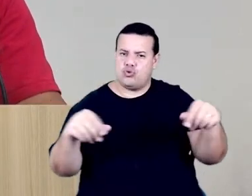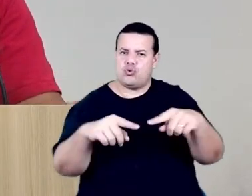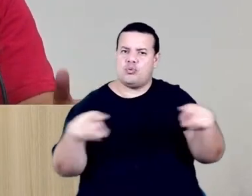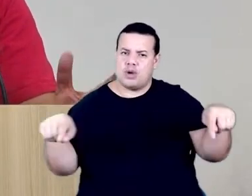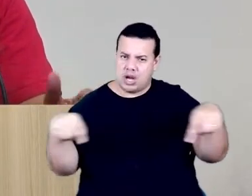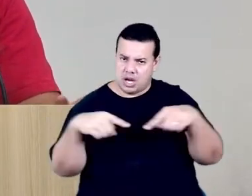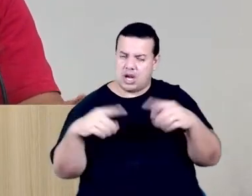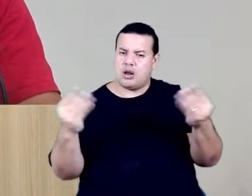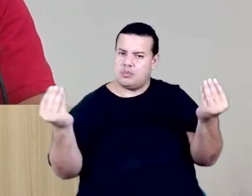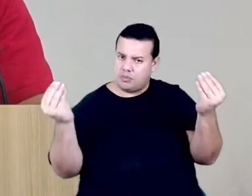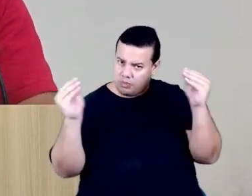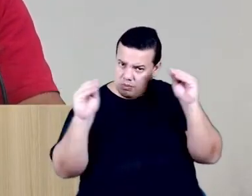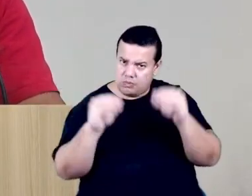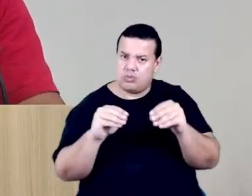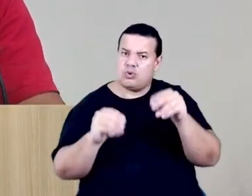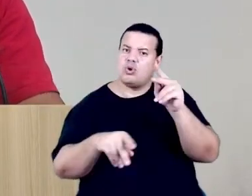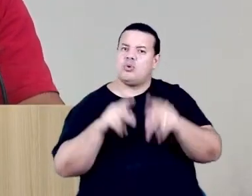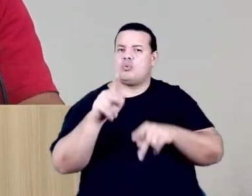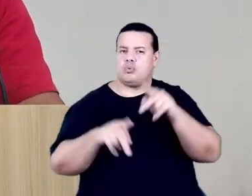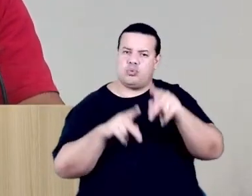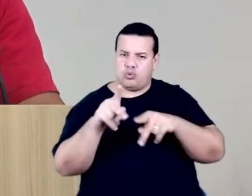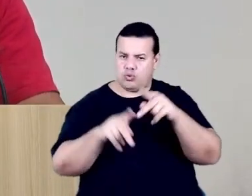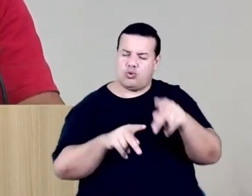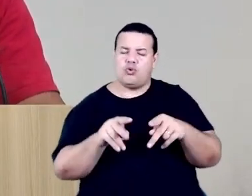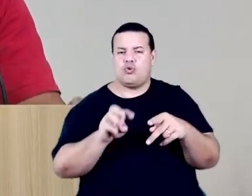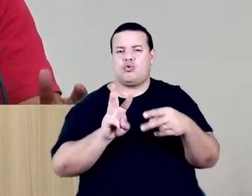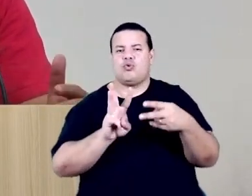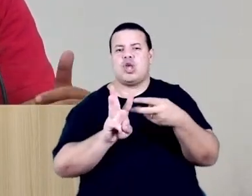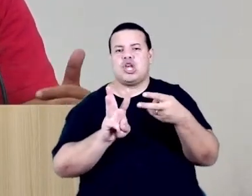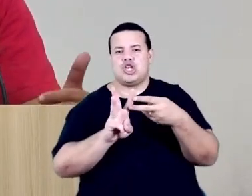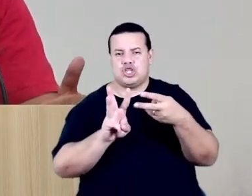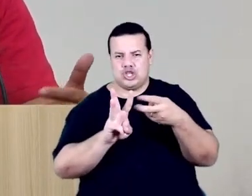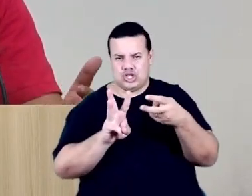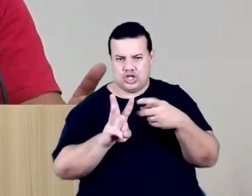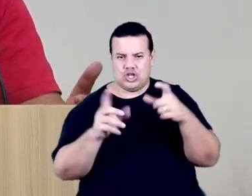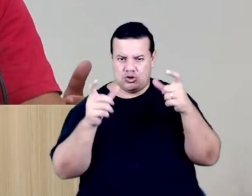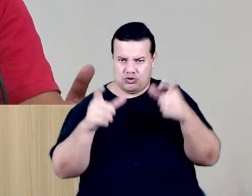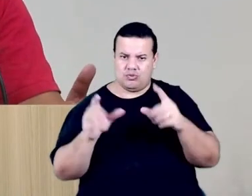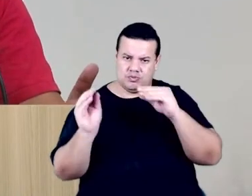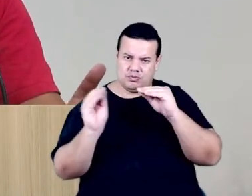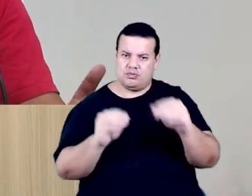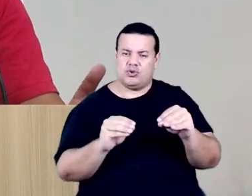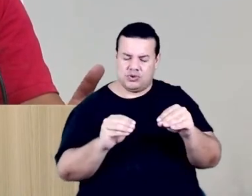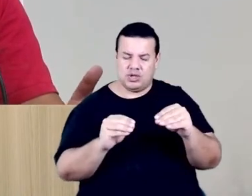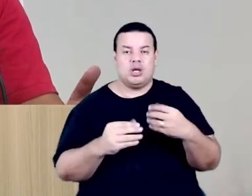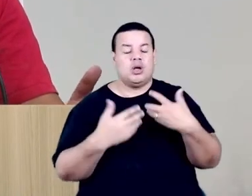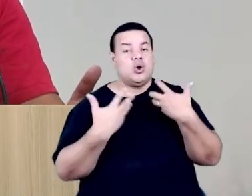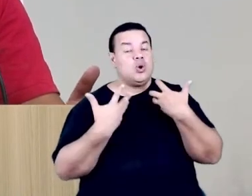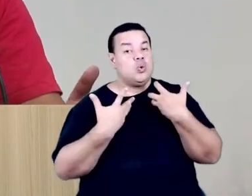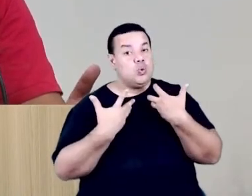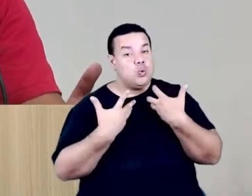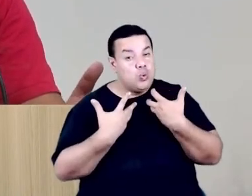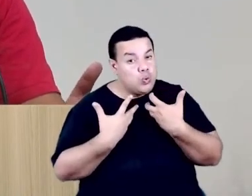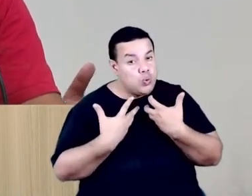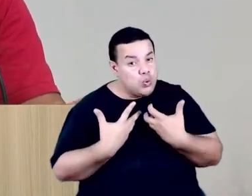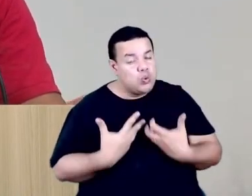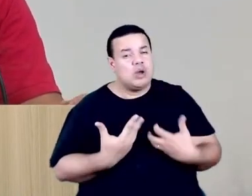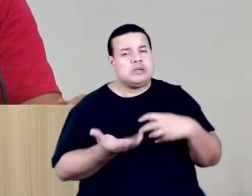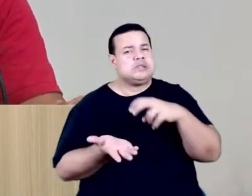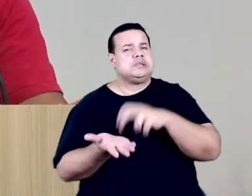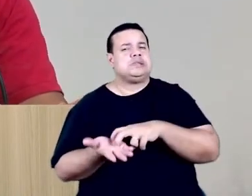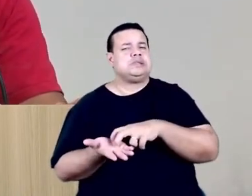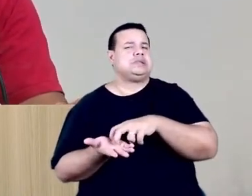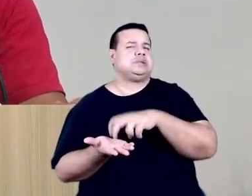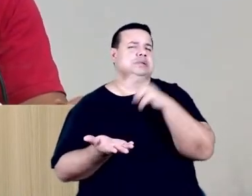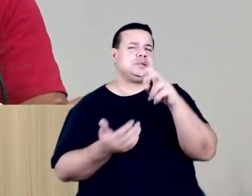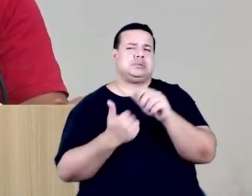coloque Esses povos indígenas naquele local então a foi muito cansativo desde cedo a gente tá